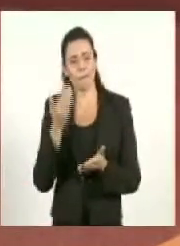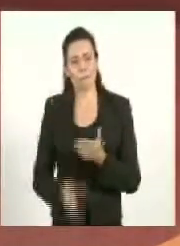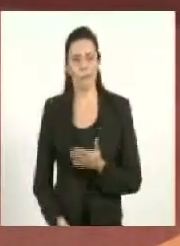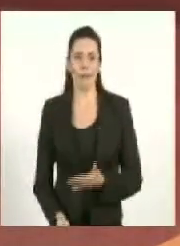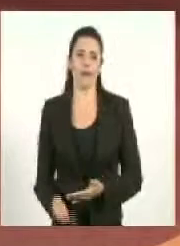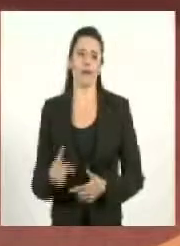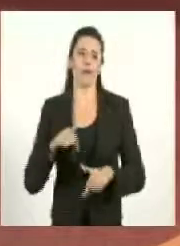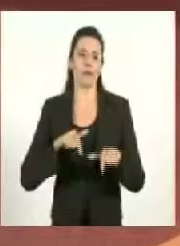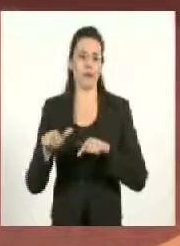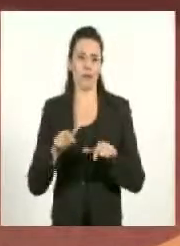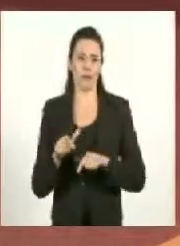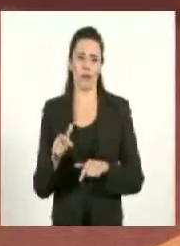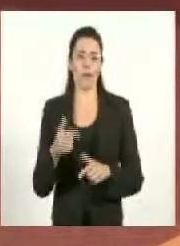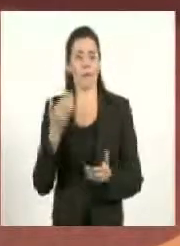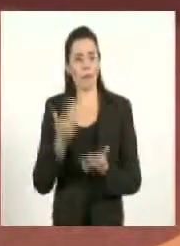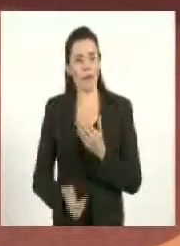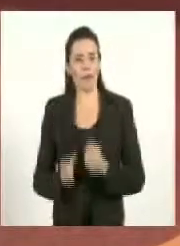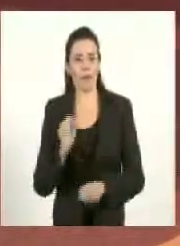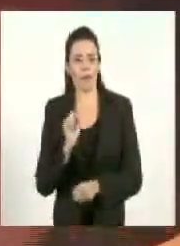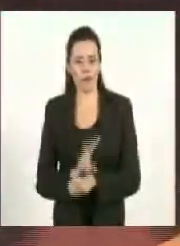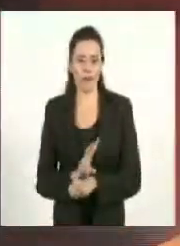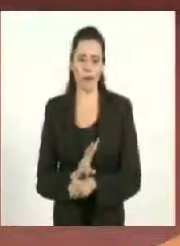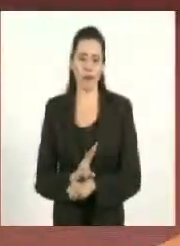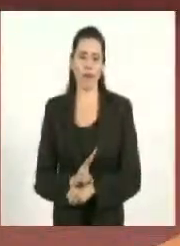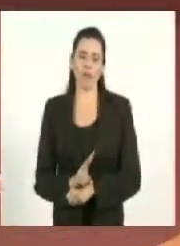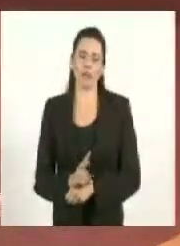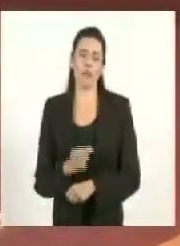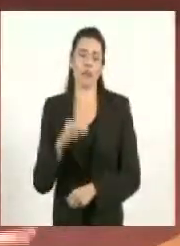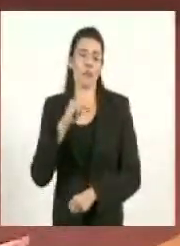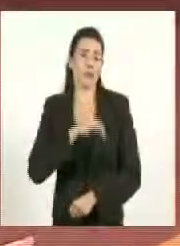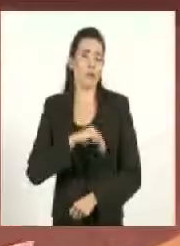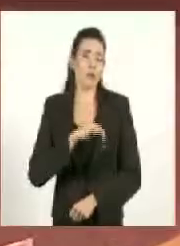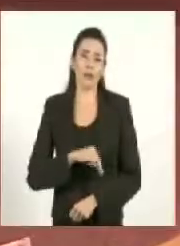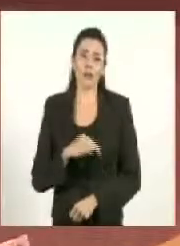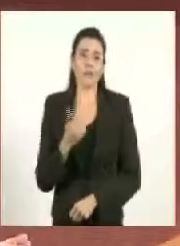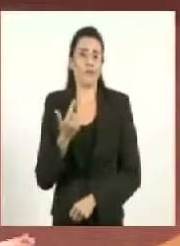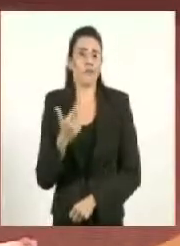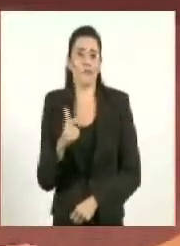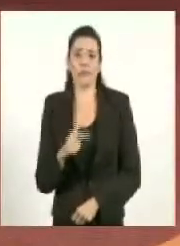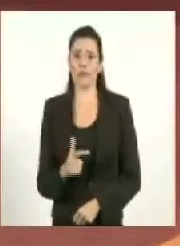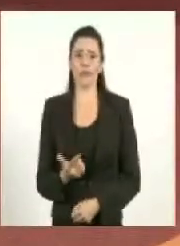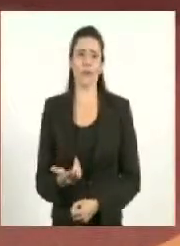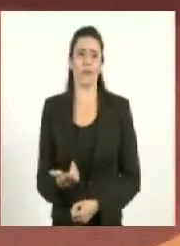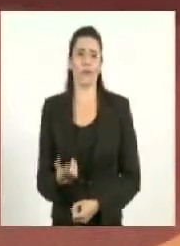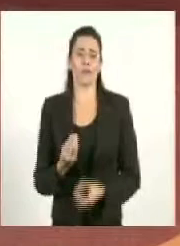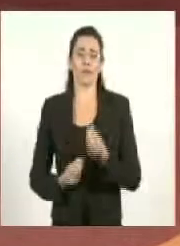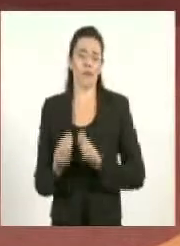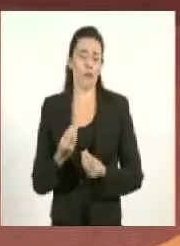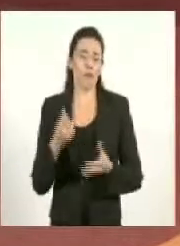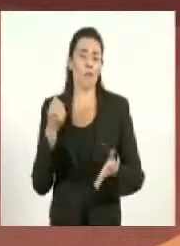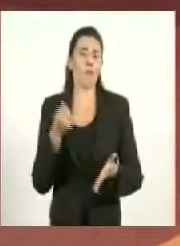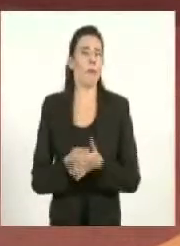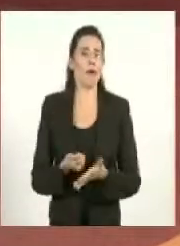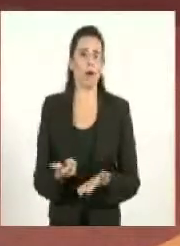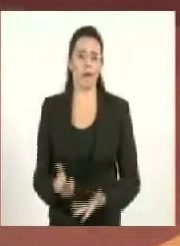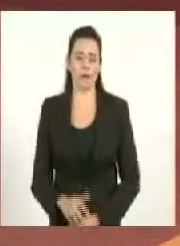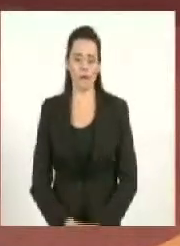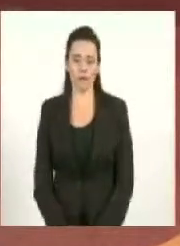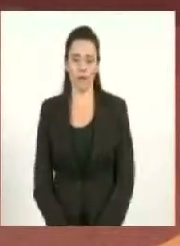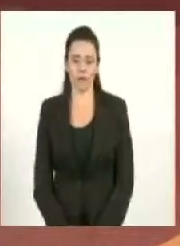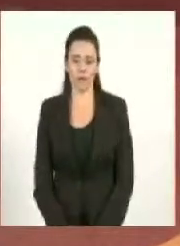cobrado, porque não tem dinheiro para pagar as suas despesas. Ele rompeu e rasgou